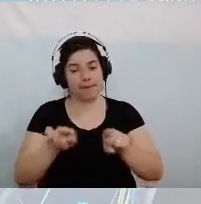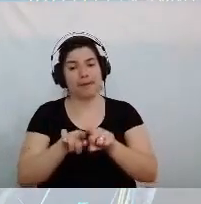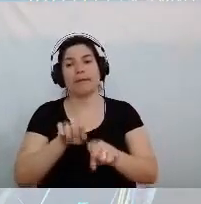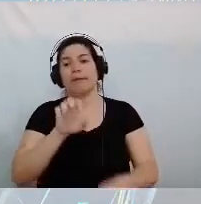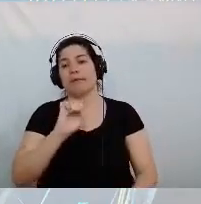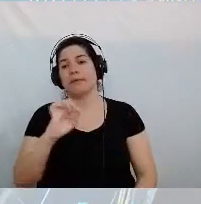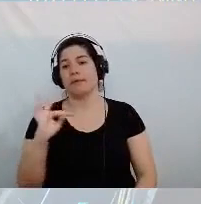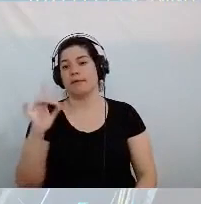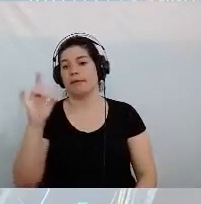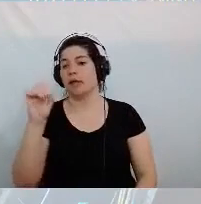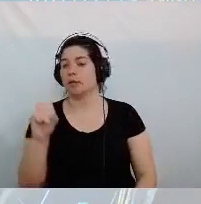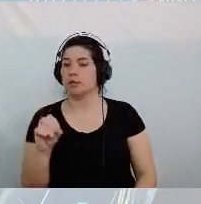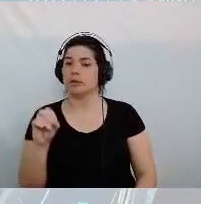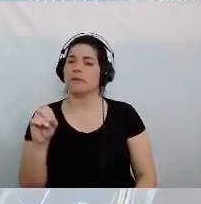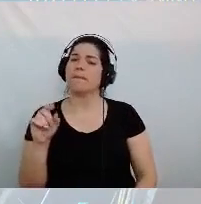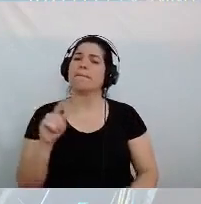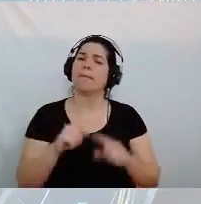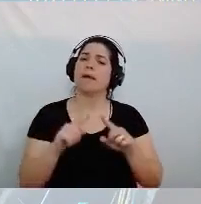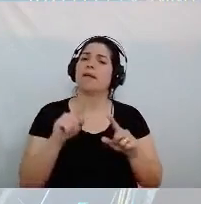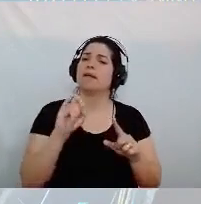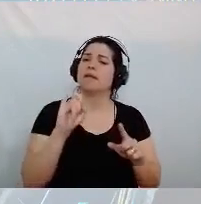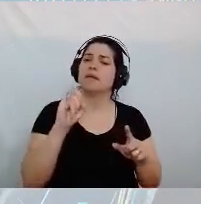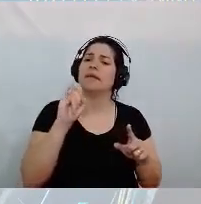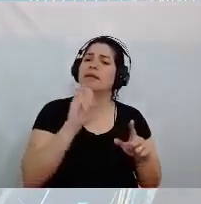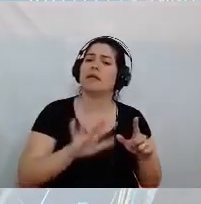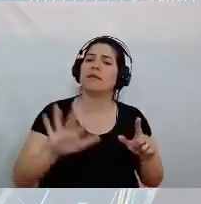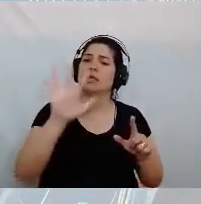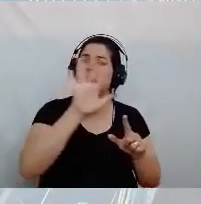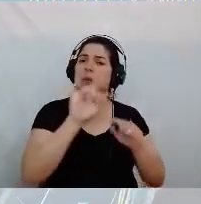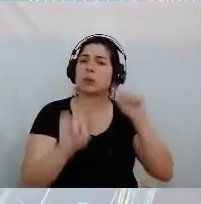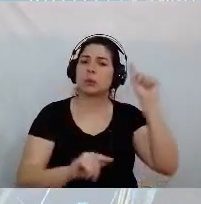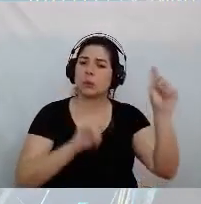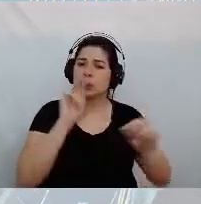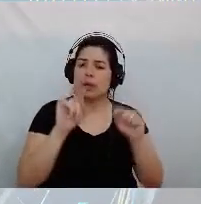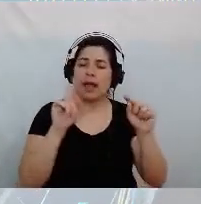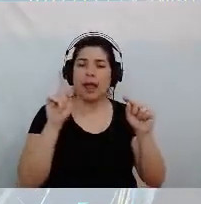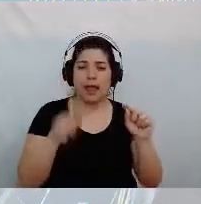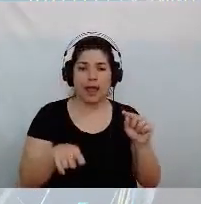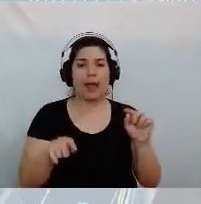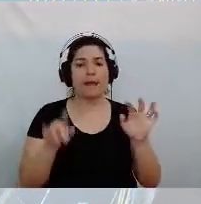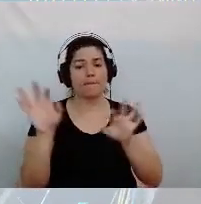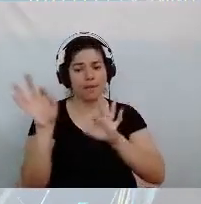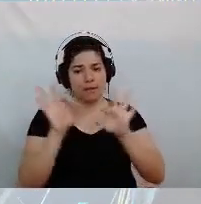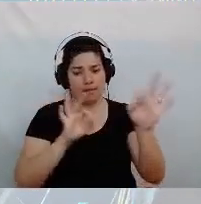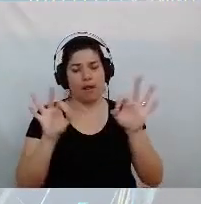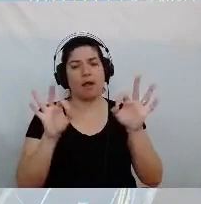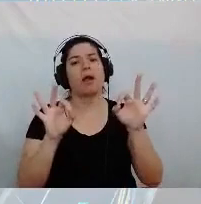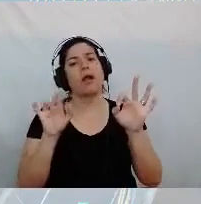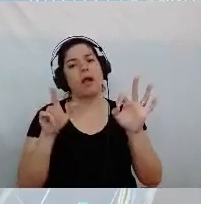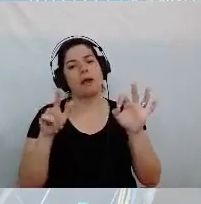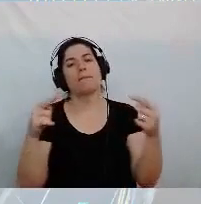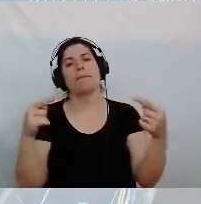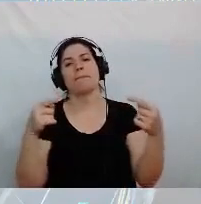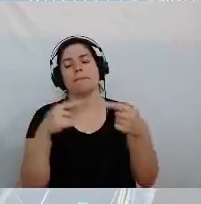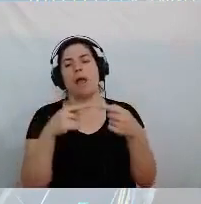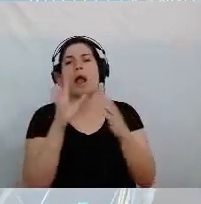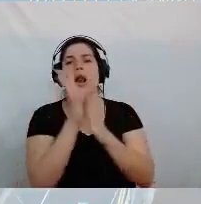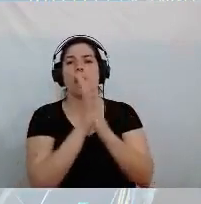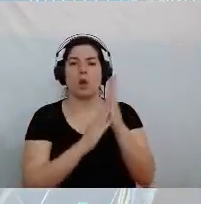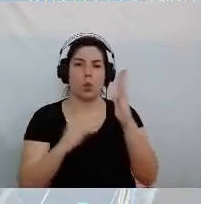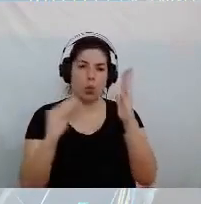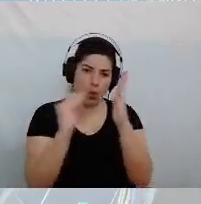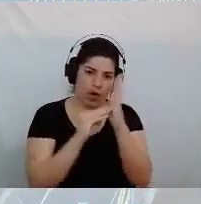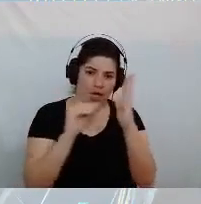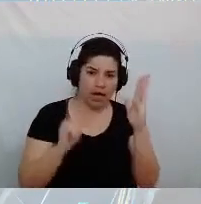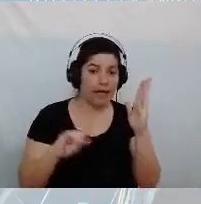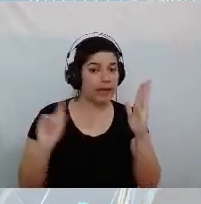a interface a interface são os elementos públicos eu tô falando sobre interface sobre o construto de interface da linguagem mas são os elementos públicos que você tem à